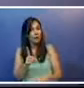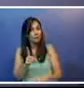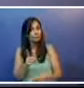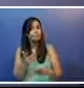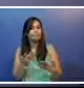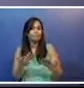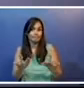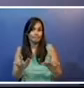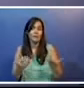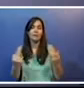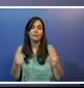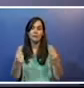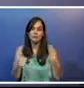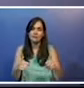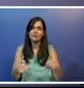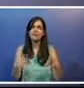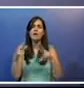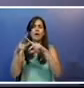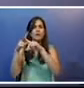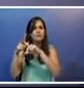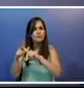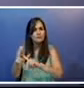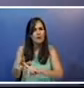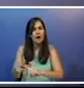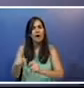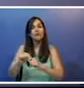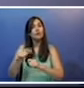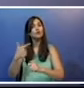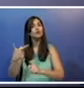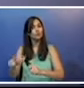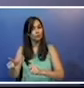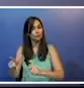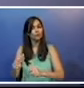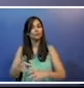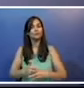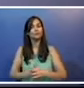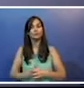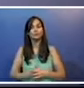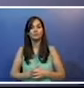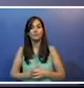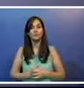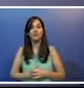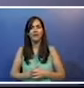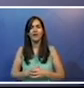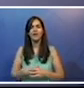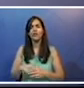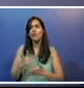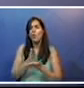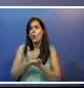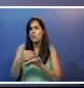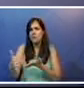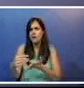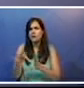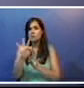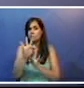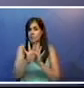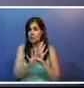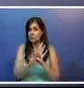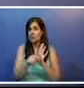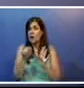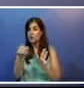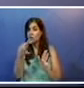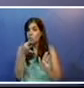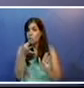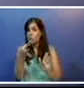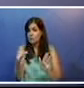uma revisada e rever essa situação. Na introdução do texto, o tema e sua opinião